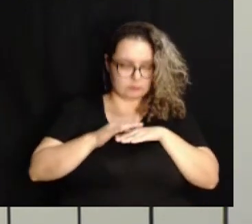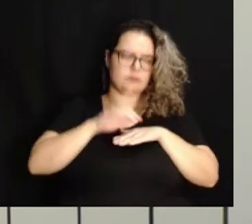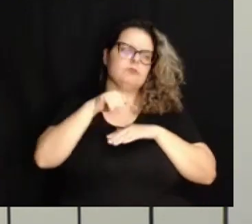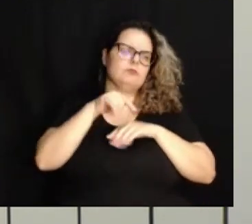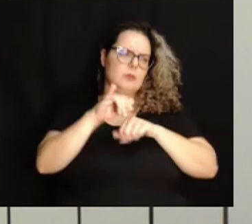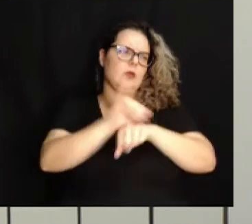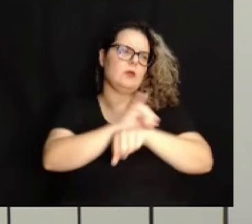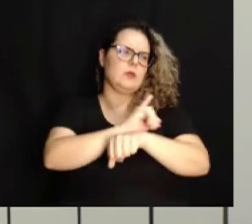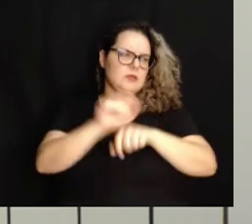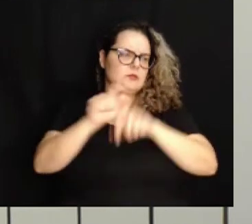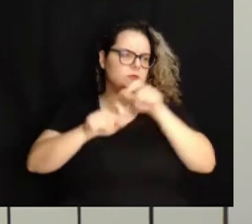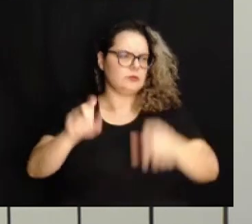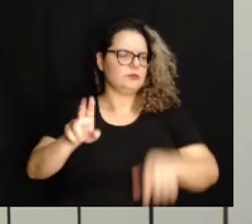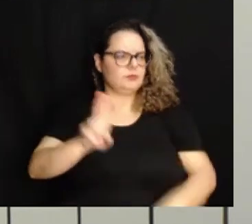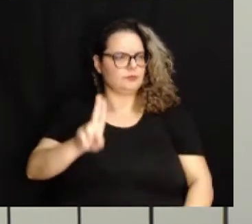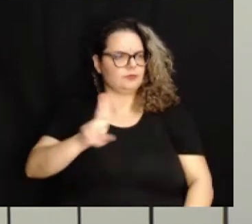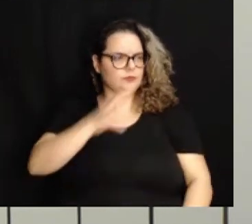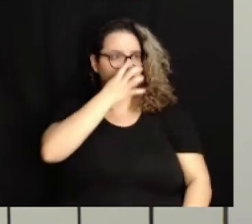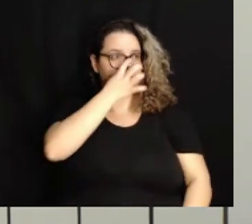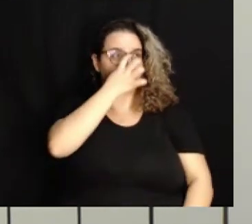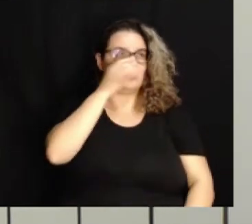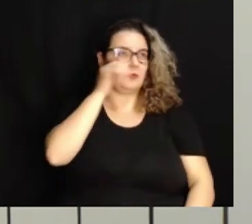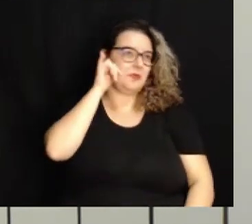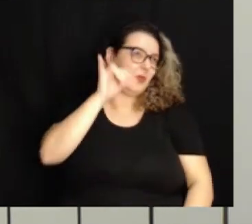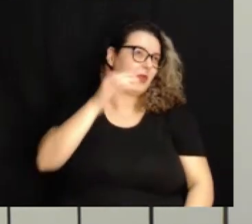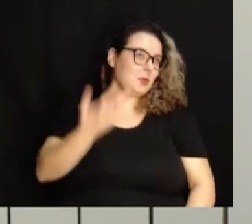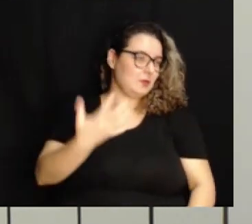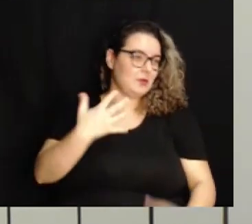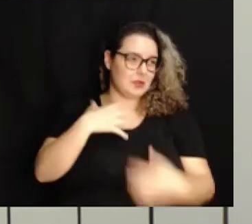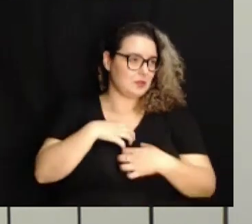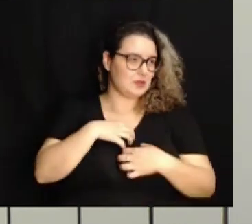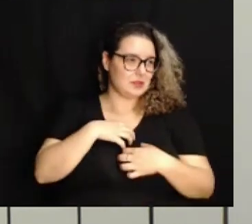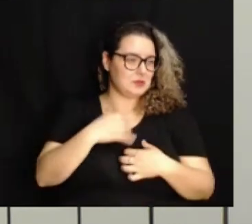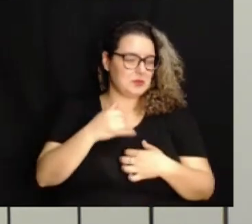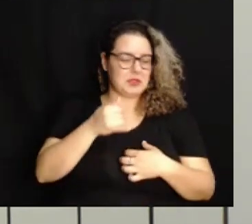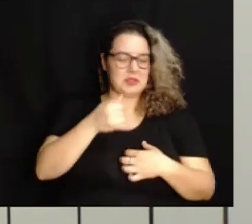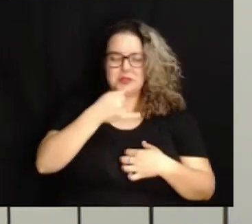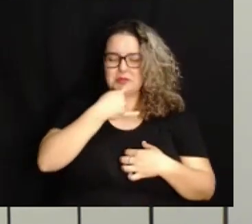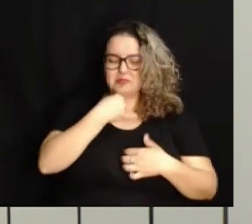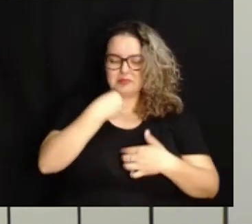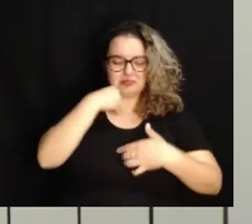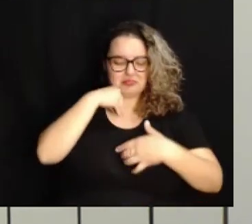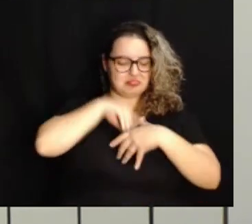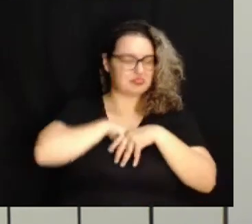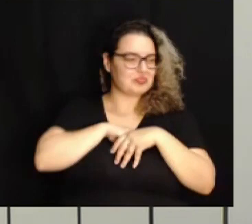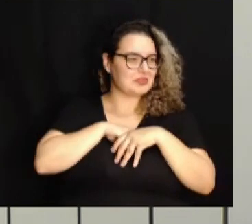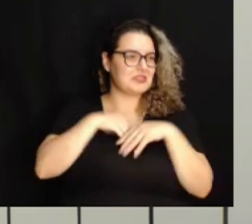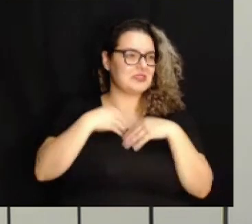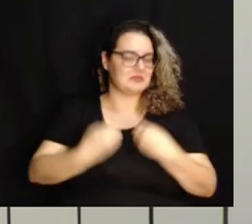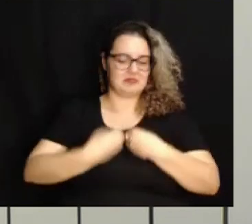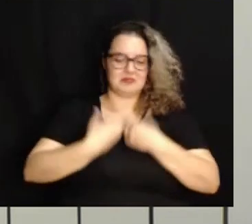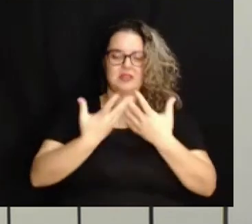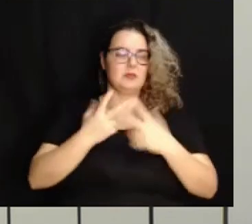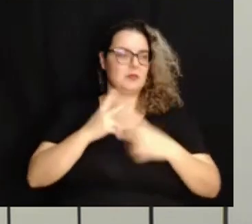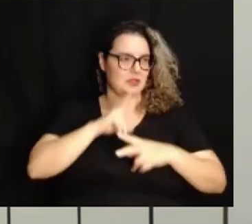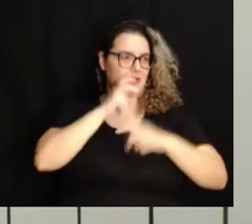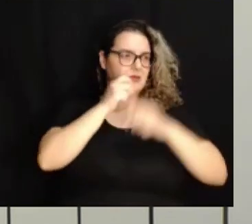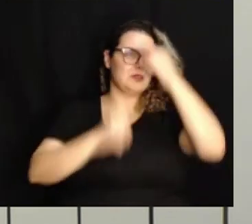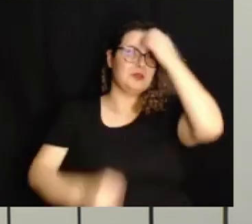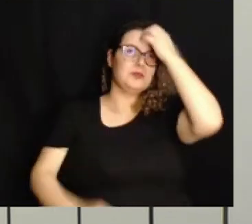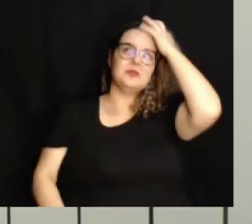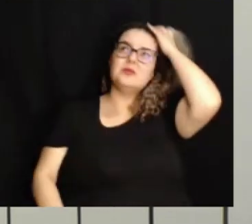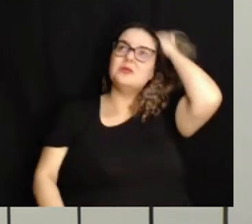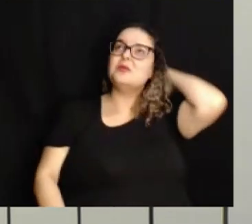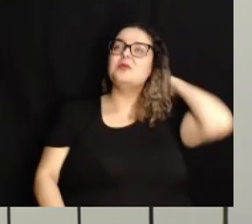usam para evitar aí que o sentimento de tristeza venha mais forte, ou ter até que